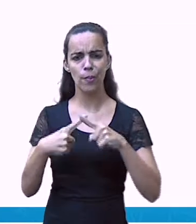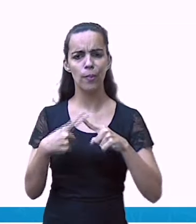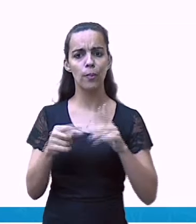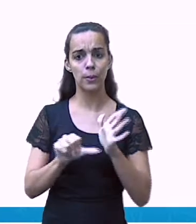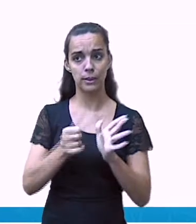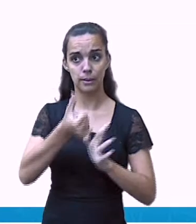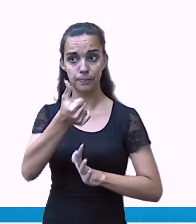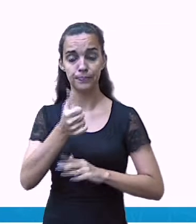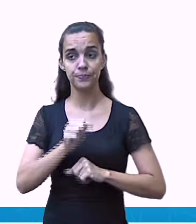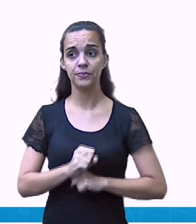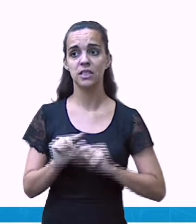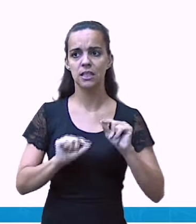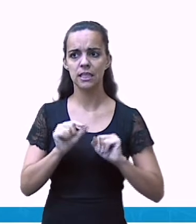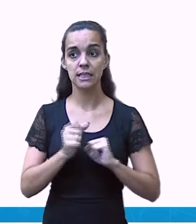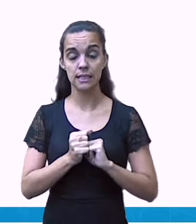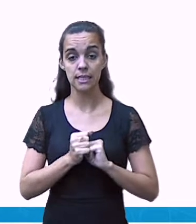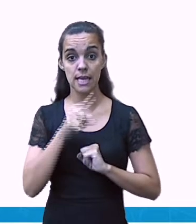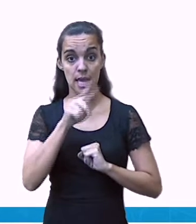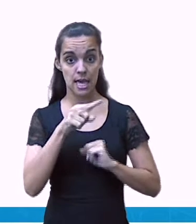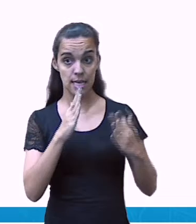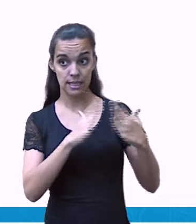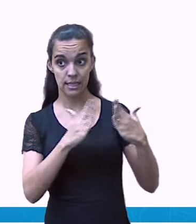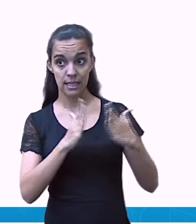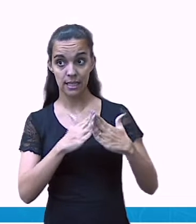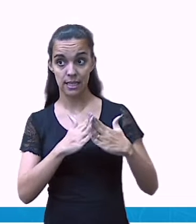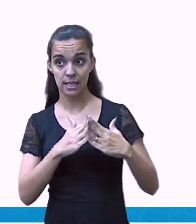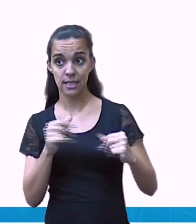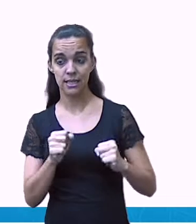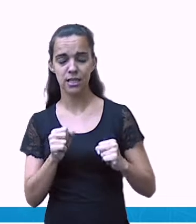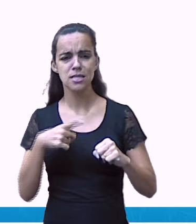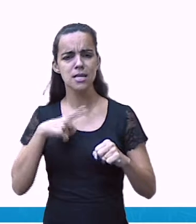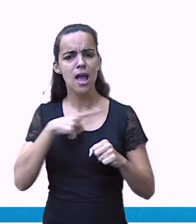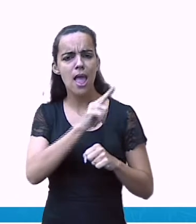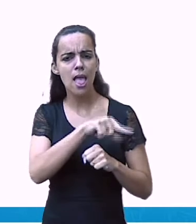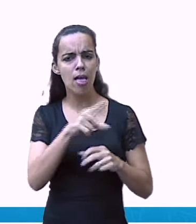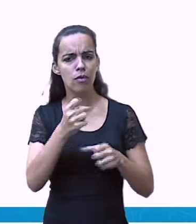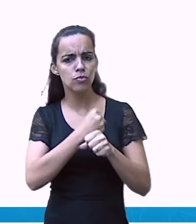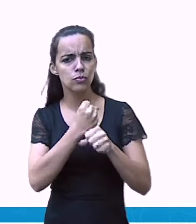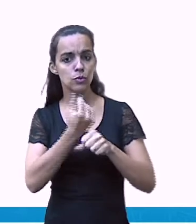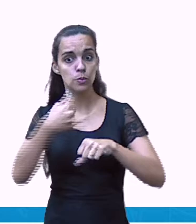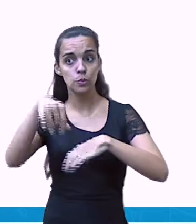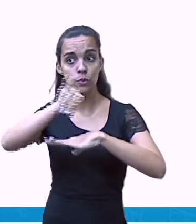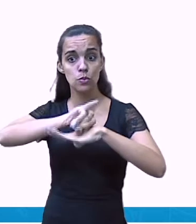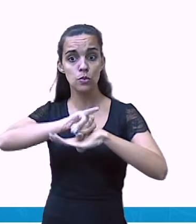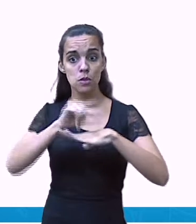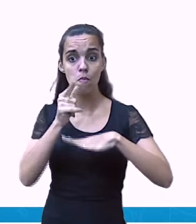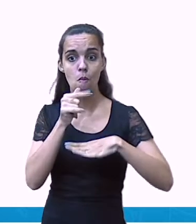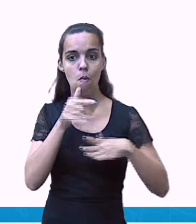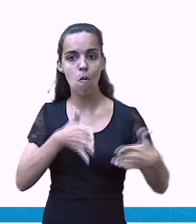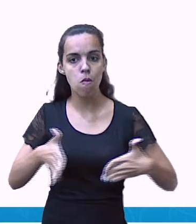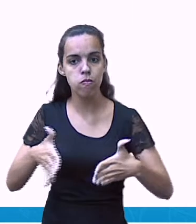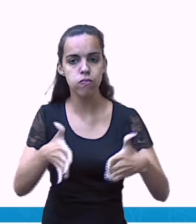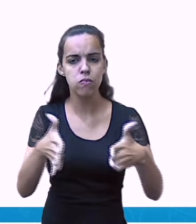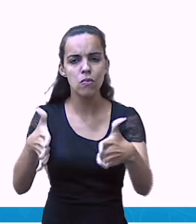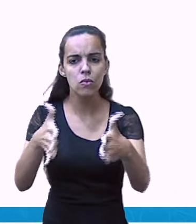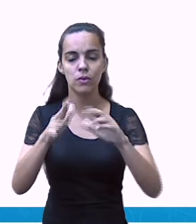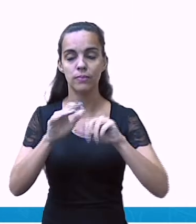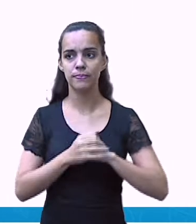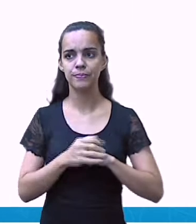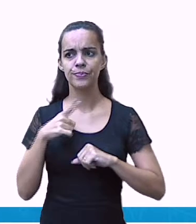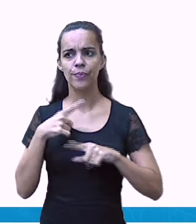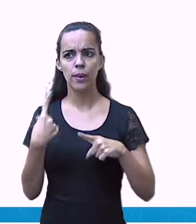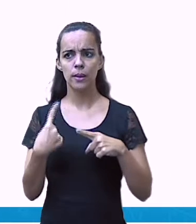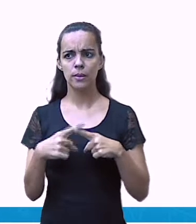nós podemos ver que são casas que foram construídas em cima do rio. Então, essas casas aqui, elas